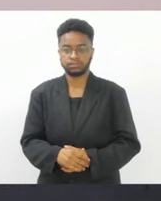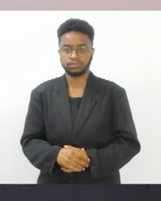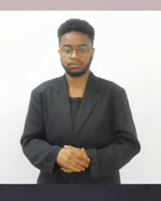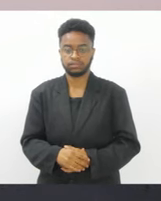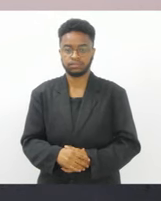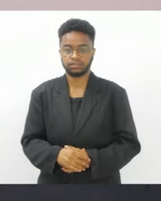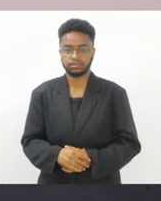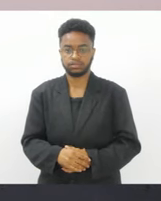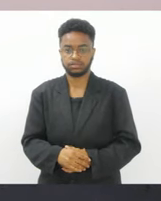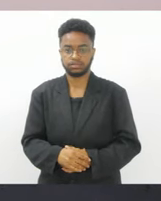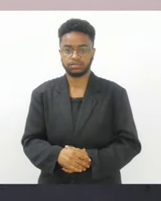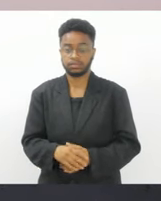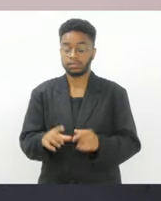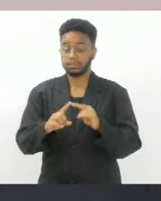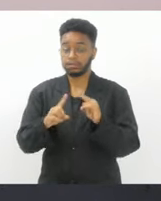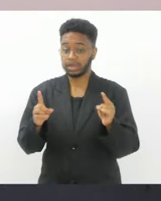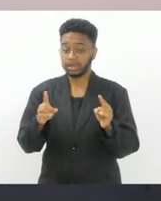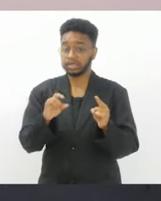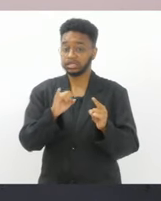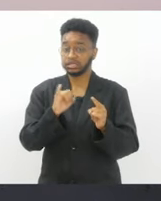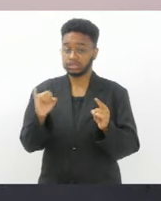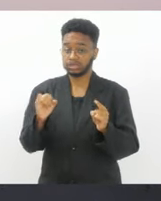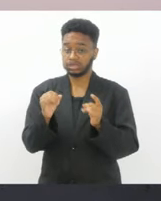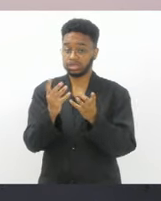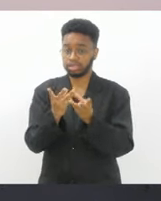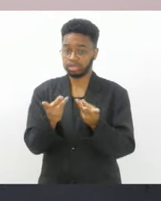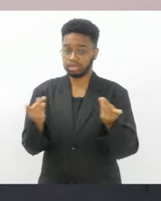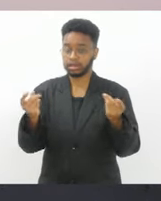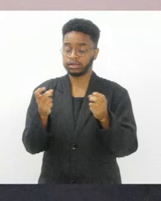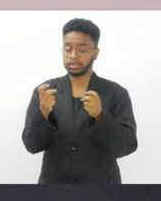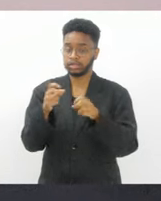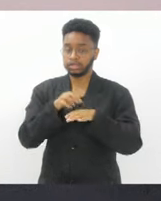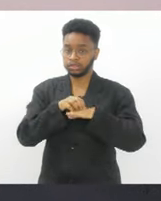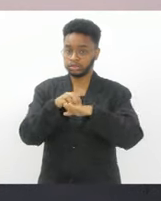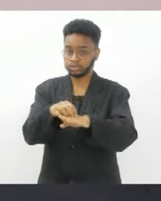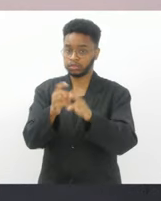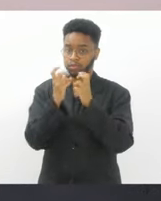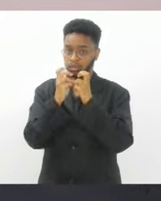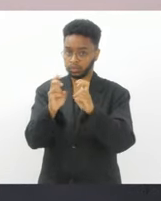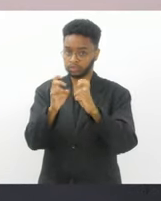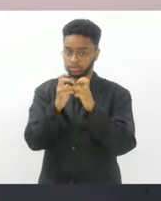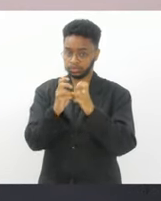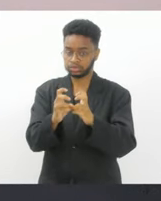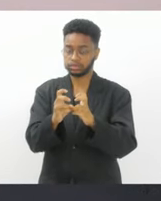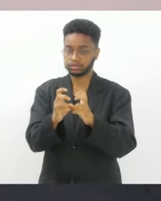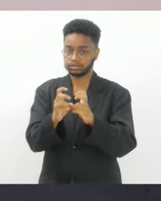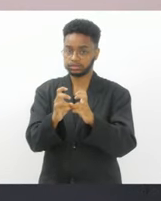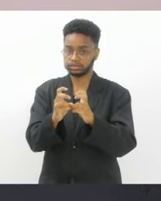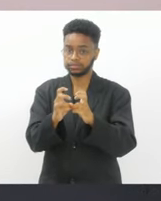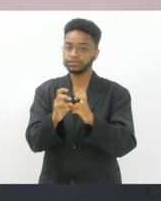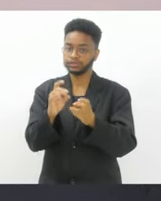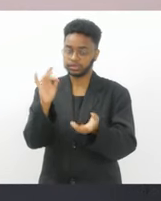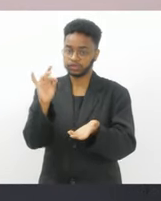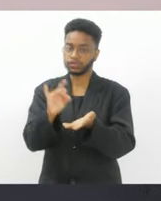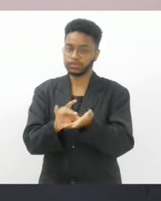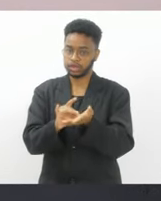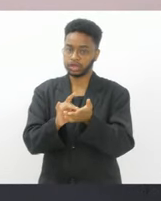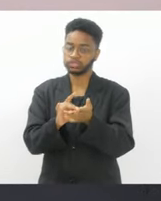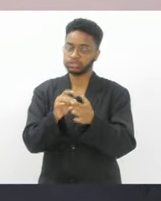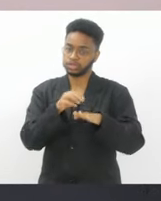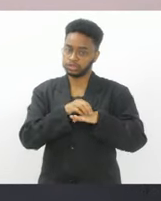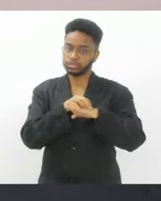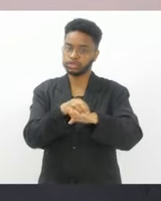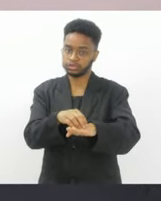sucumbir o transporte ferroviário metropolitano de passageiros, aí que esse transporte ficará